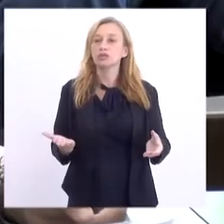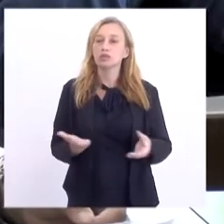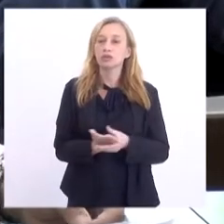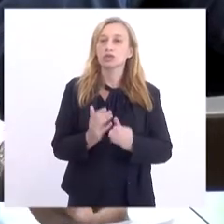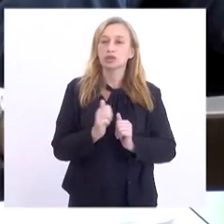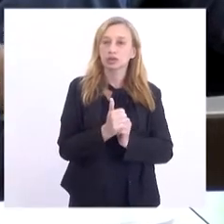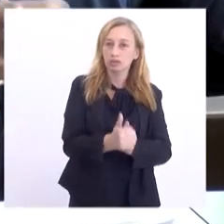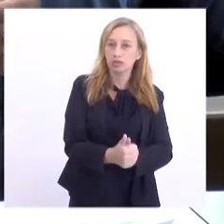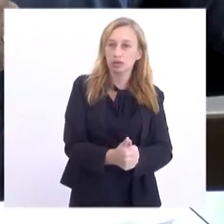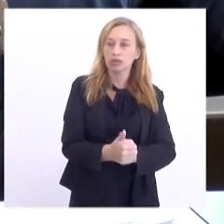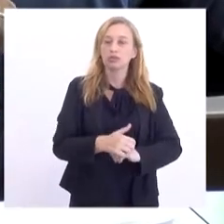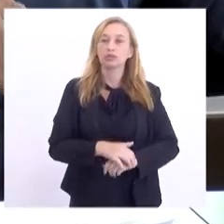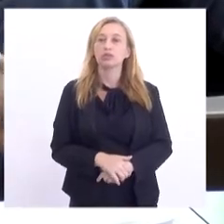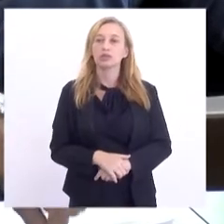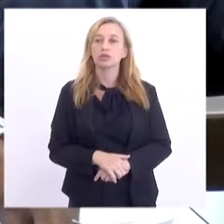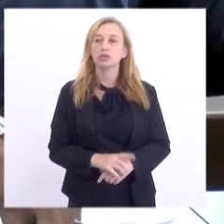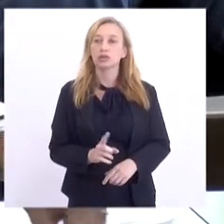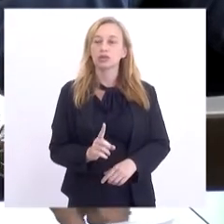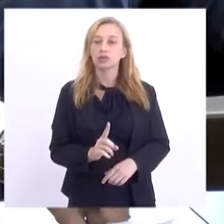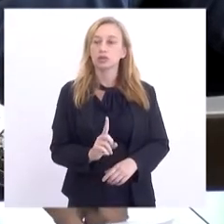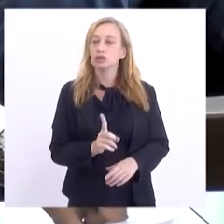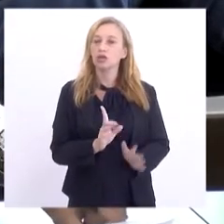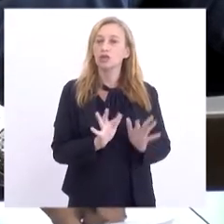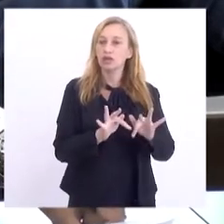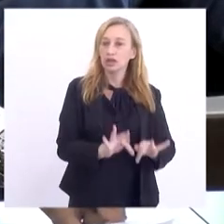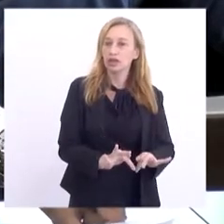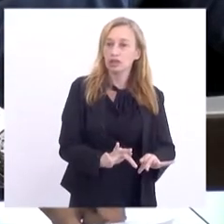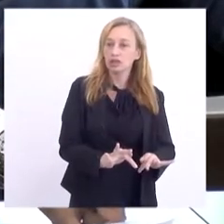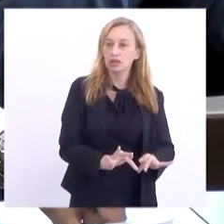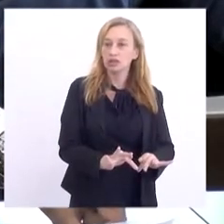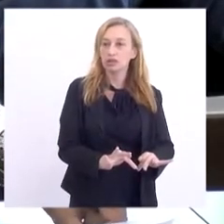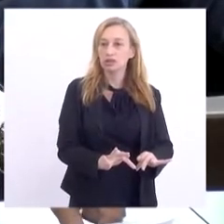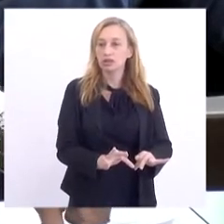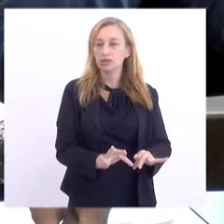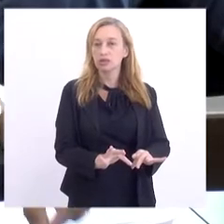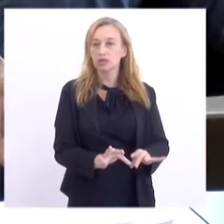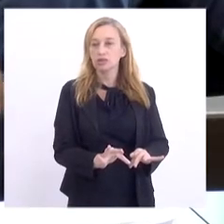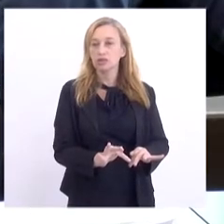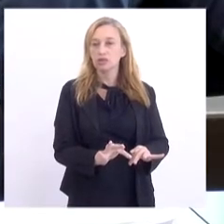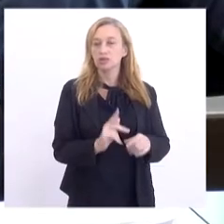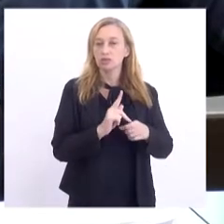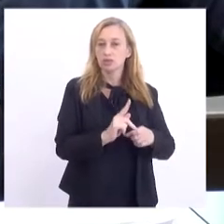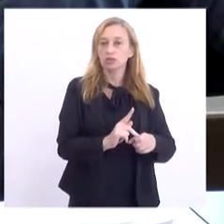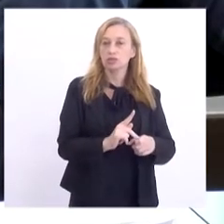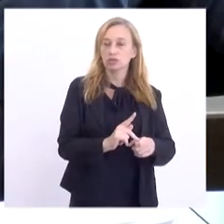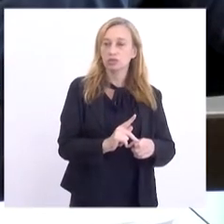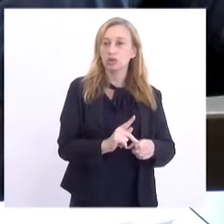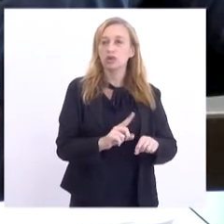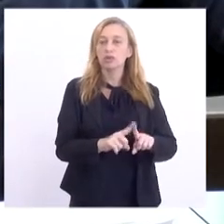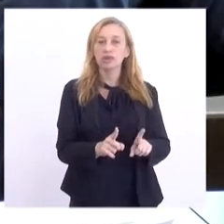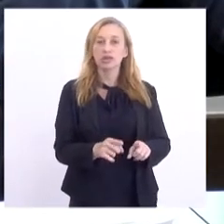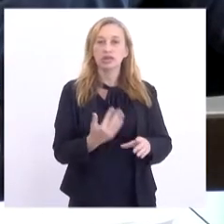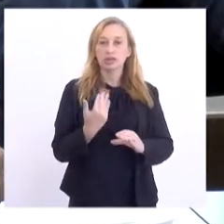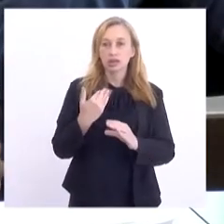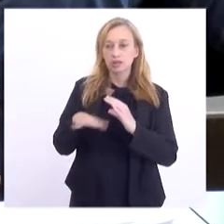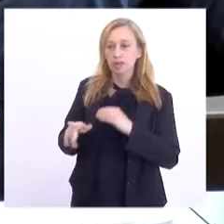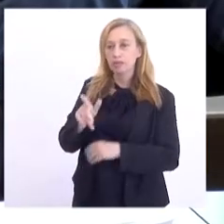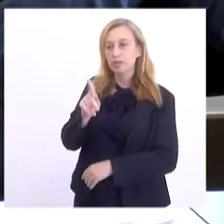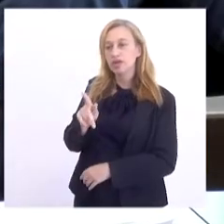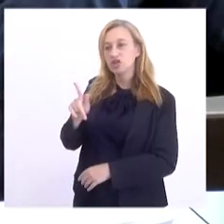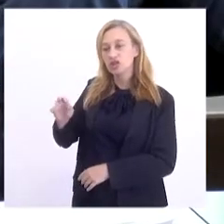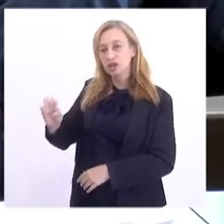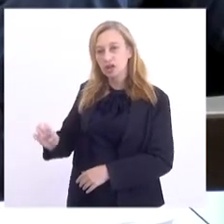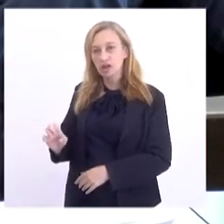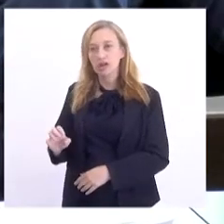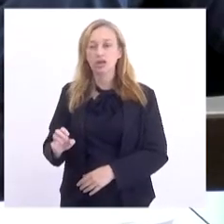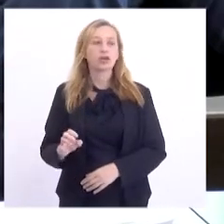sejam encaminhados não termina em apenas com com parecer do Procurador na ponta ele seja encaminhado para PVA e dentro